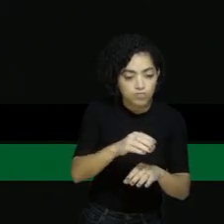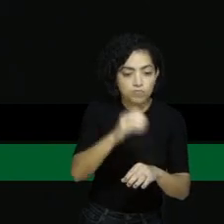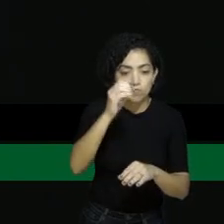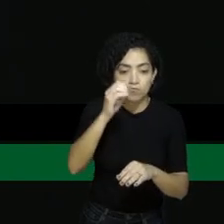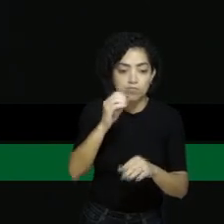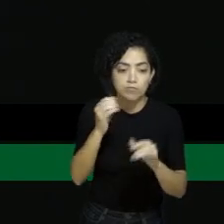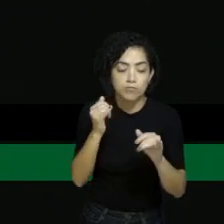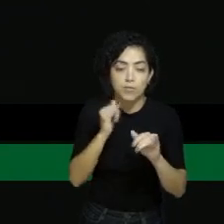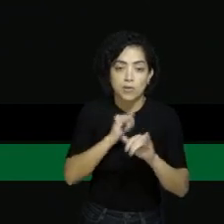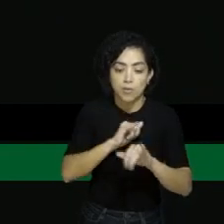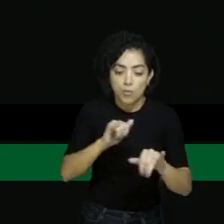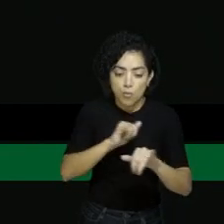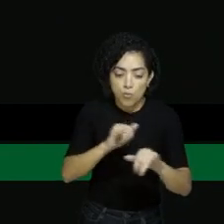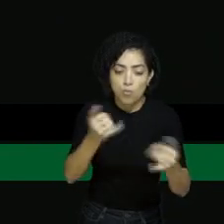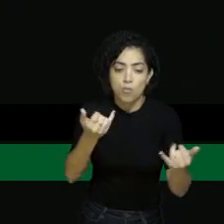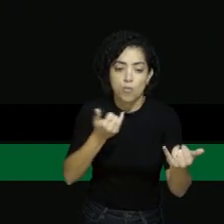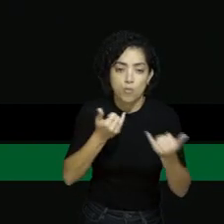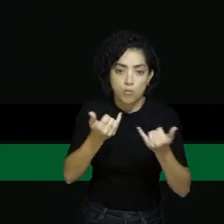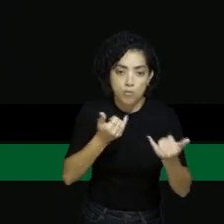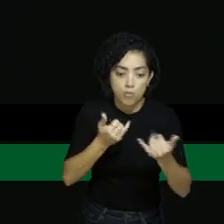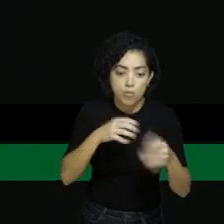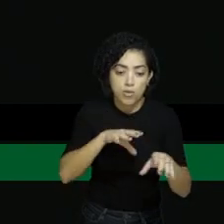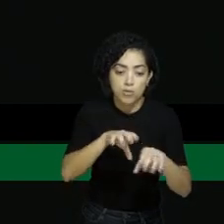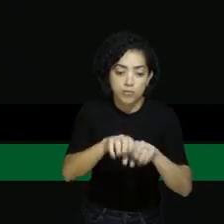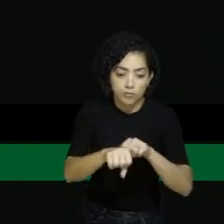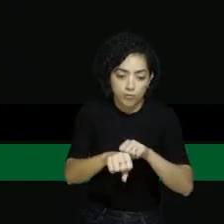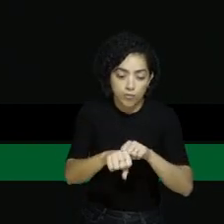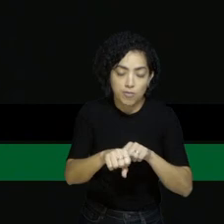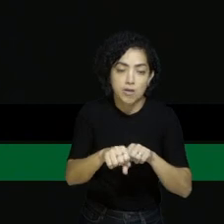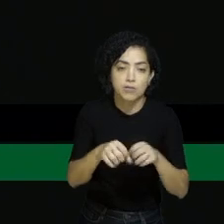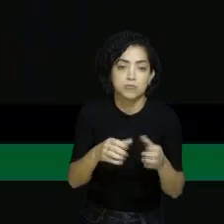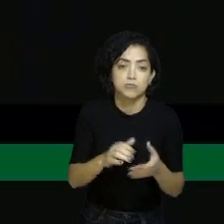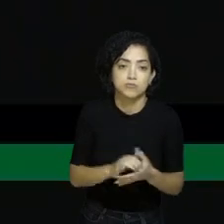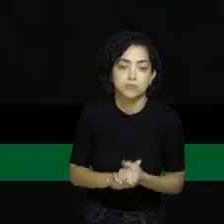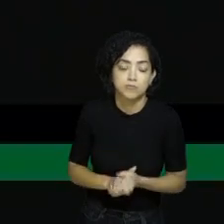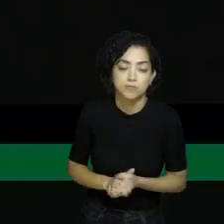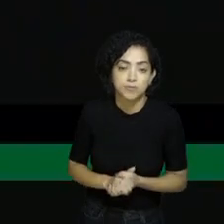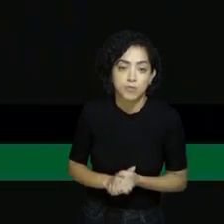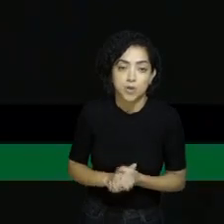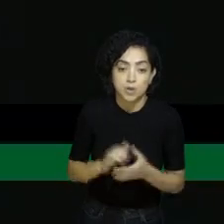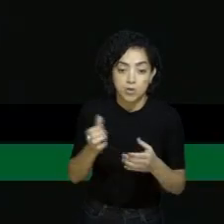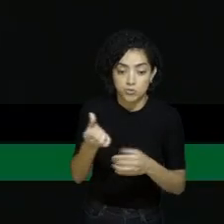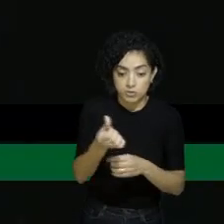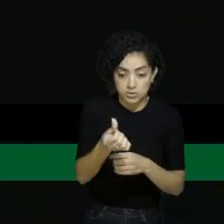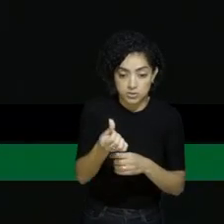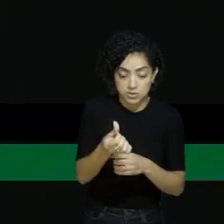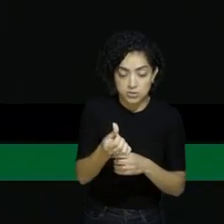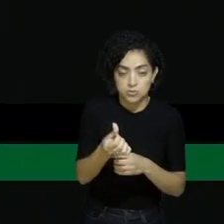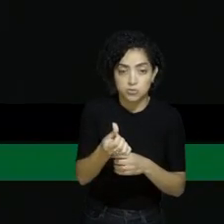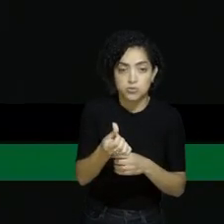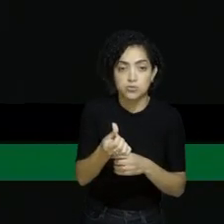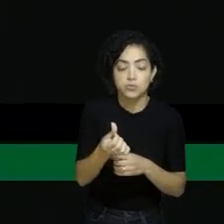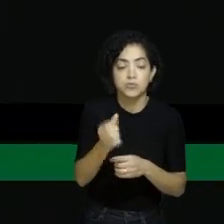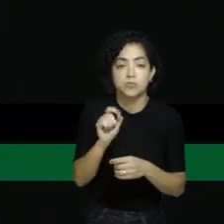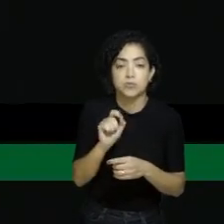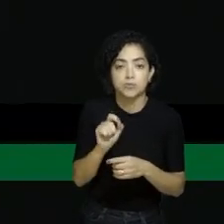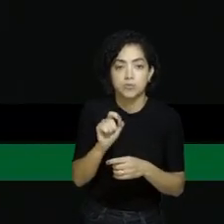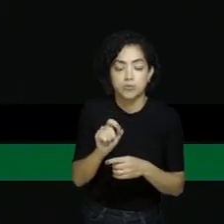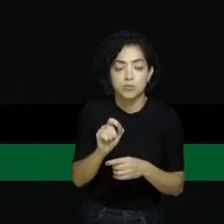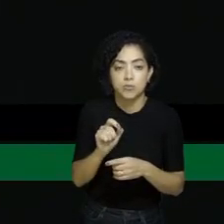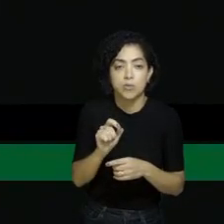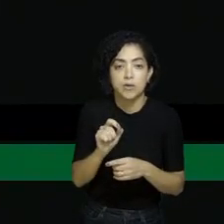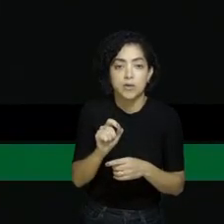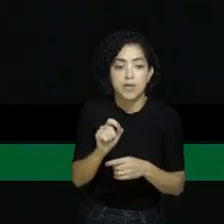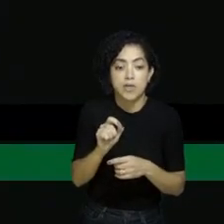informados e formados no cooperativismo. O sexto princípio, do qual a Aurora Coop é